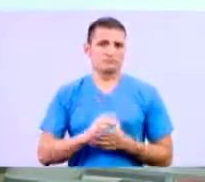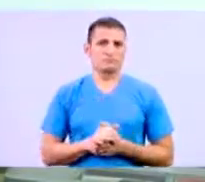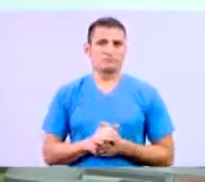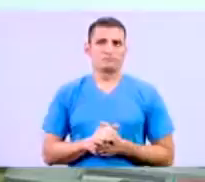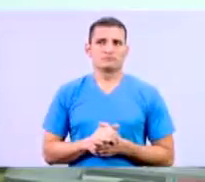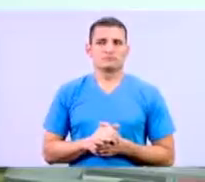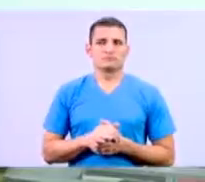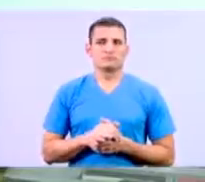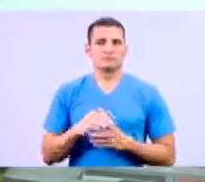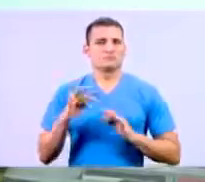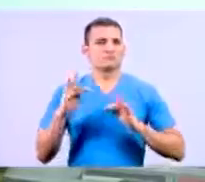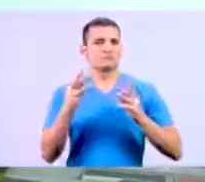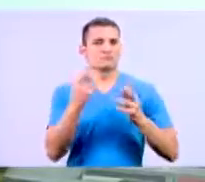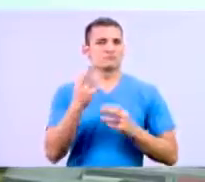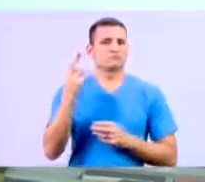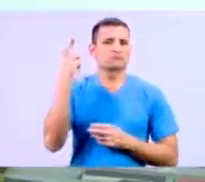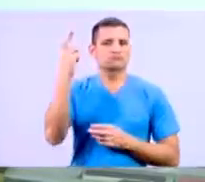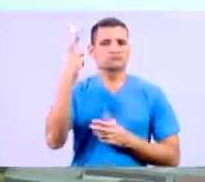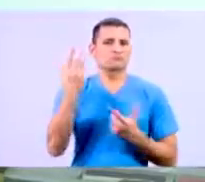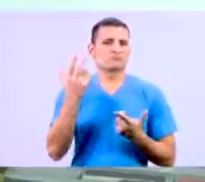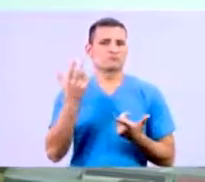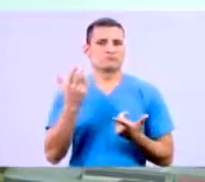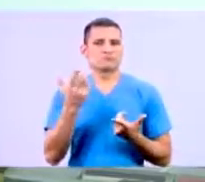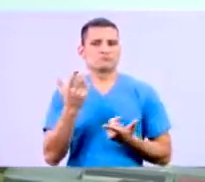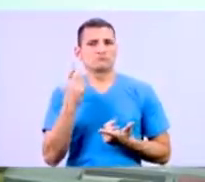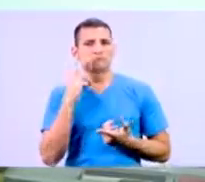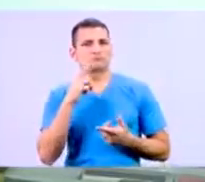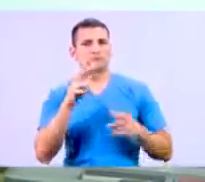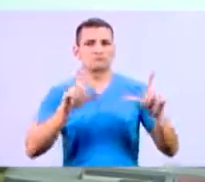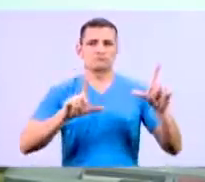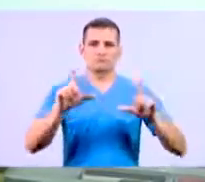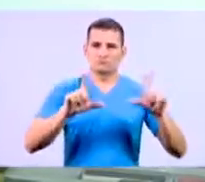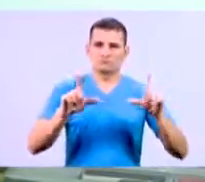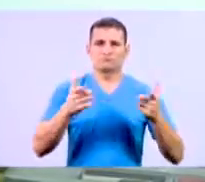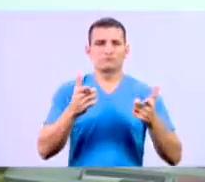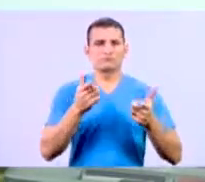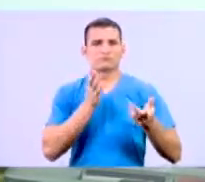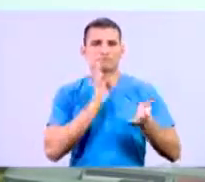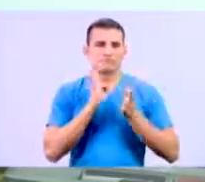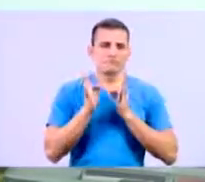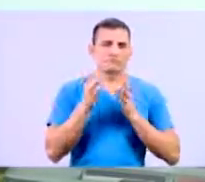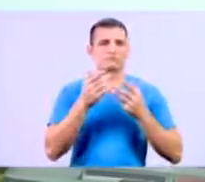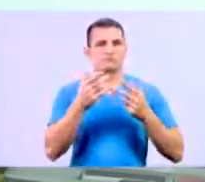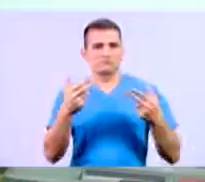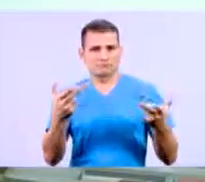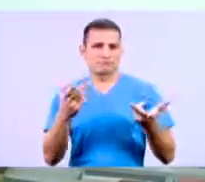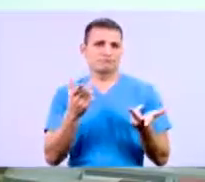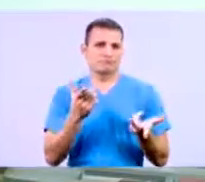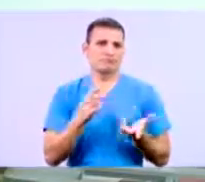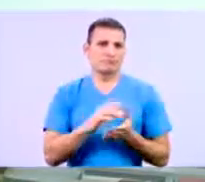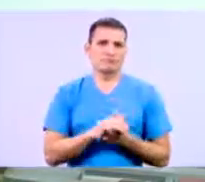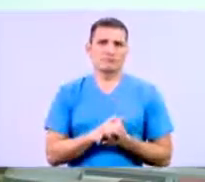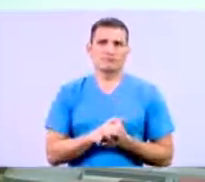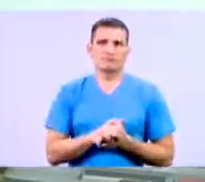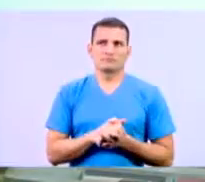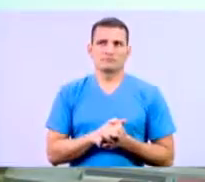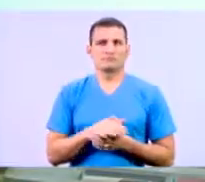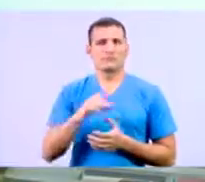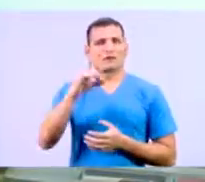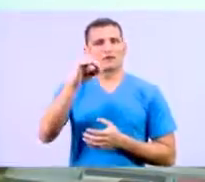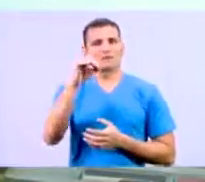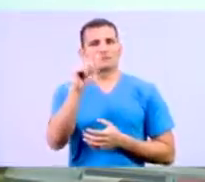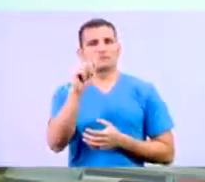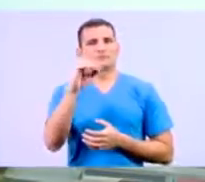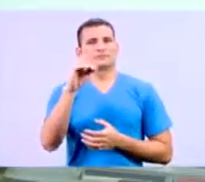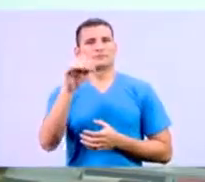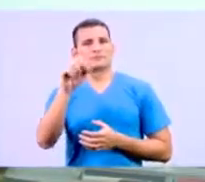sendo tomadas, que a gente ouve aí na televisão, vê nas redes sociais, que, poxa, pegaram dados